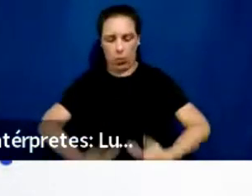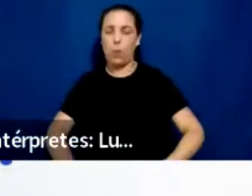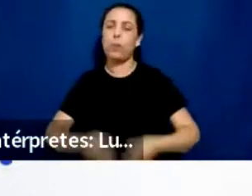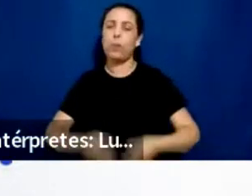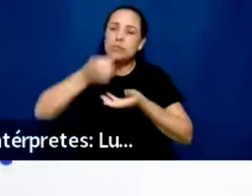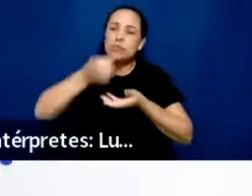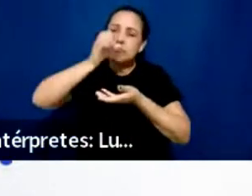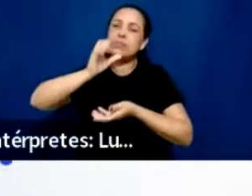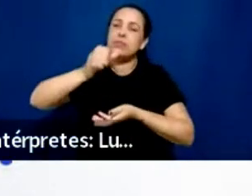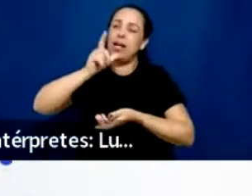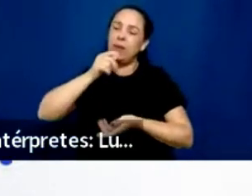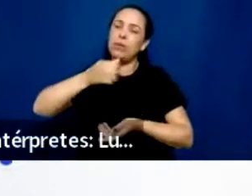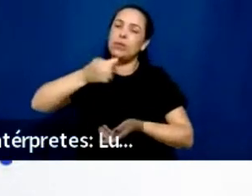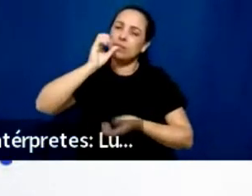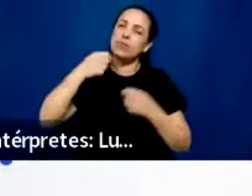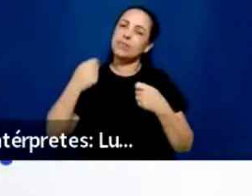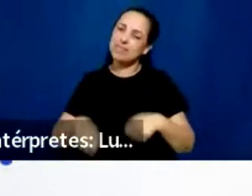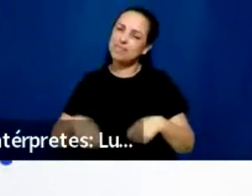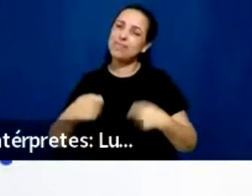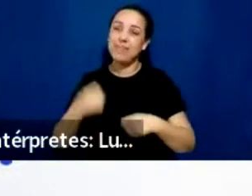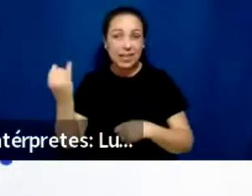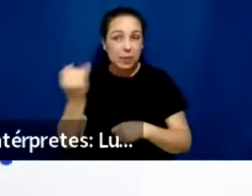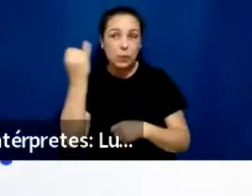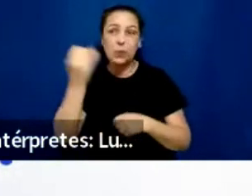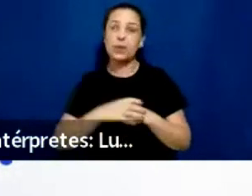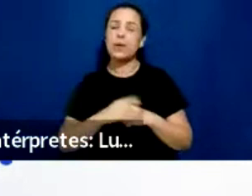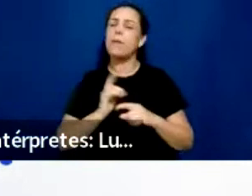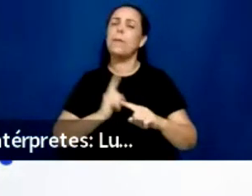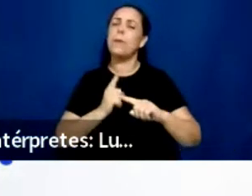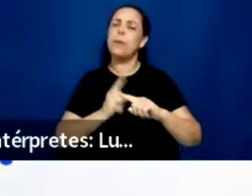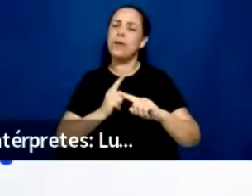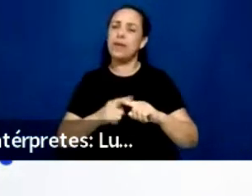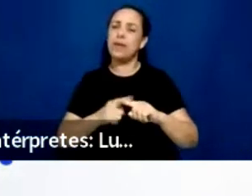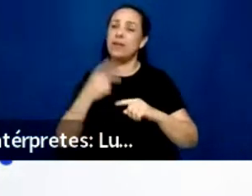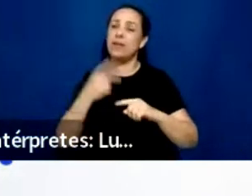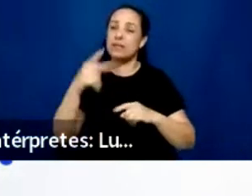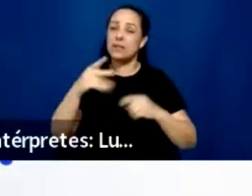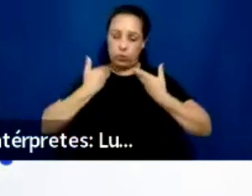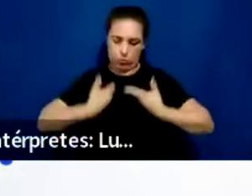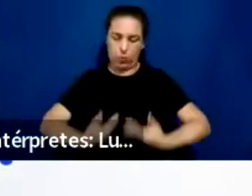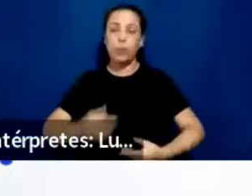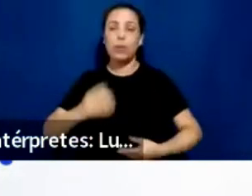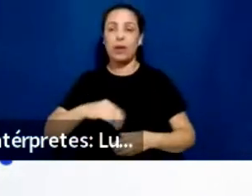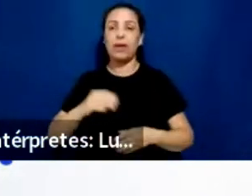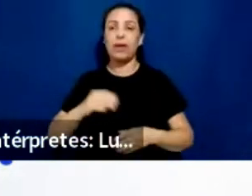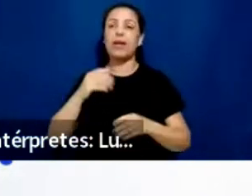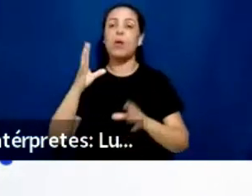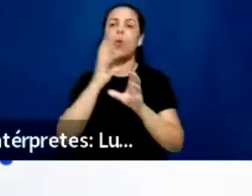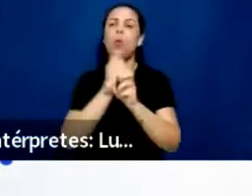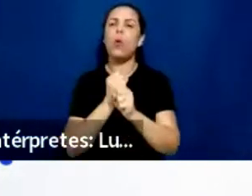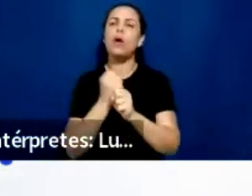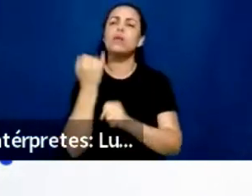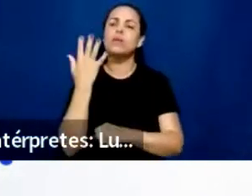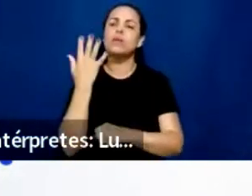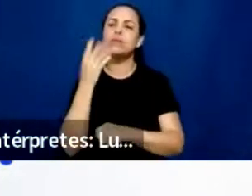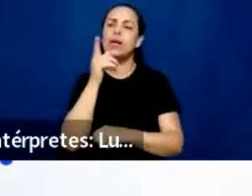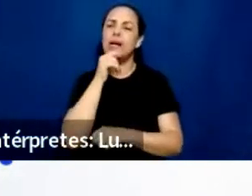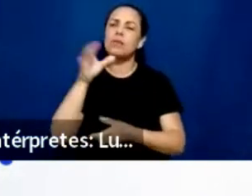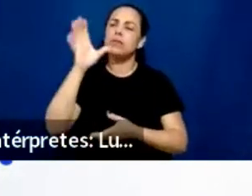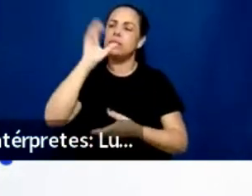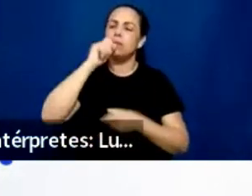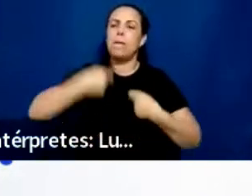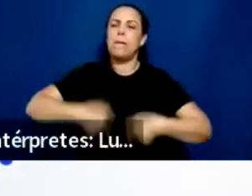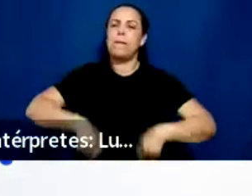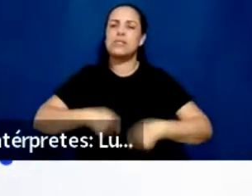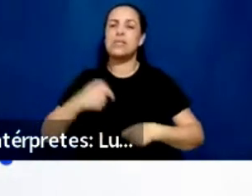algo muito importante, que é o quê? 70% do nosso corpo é composto de água. Eu tenho certeza que todo mundo aqui